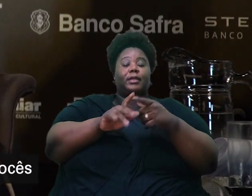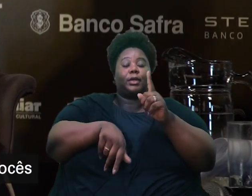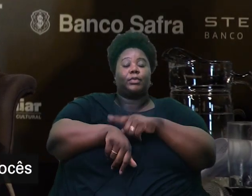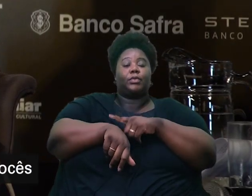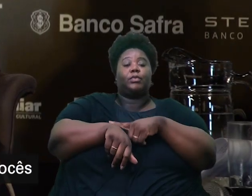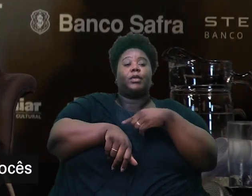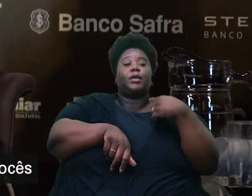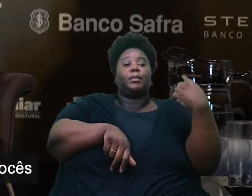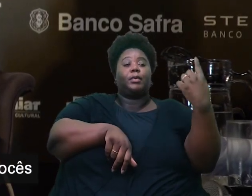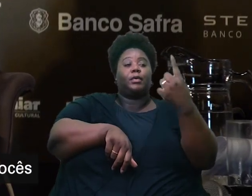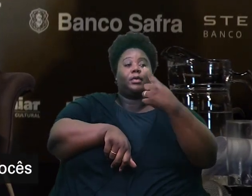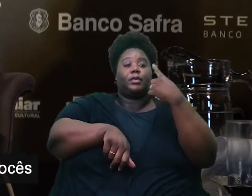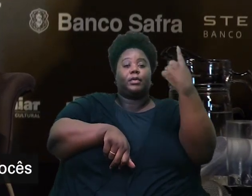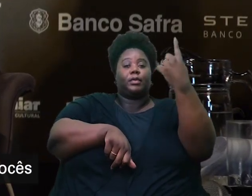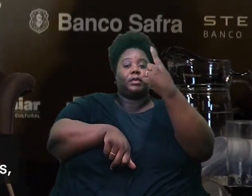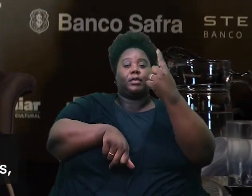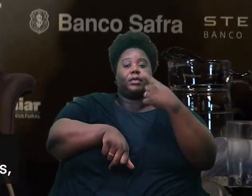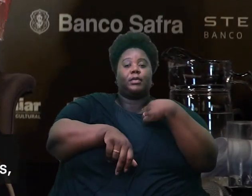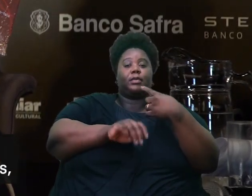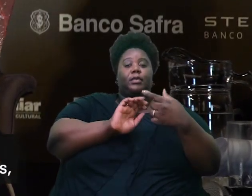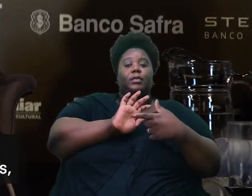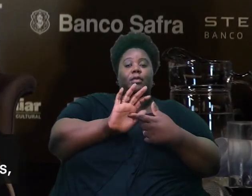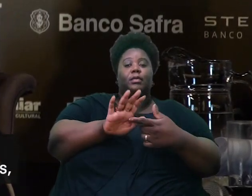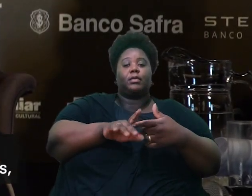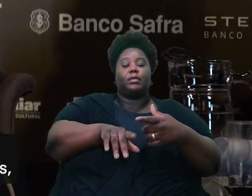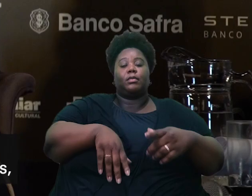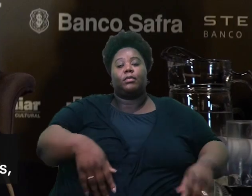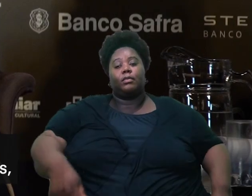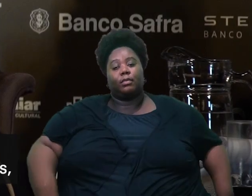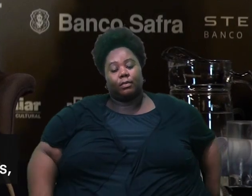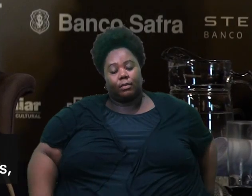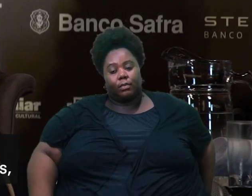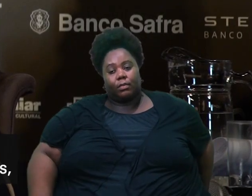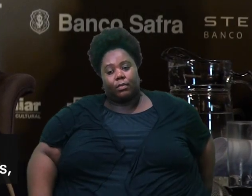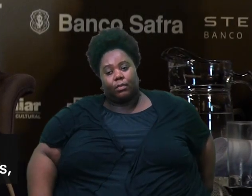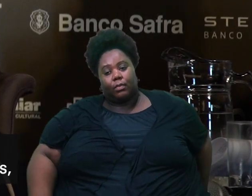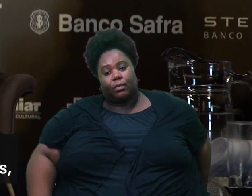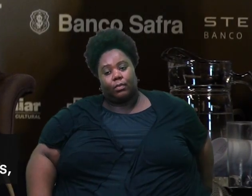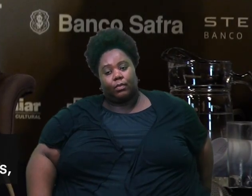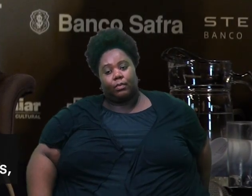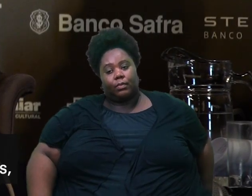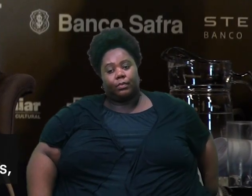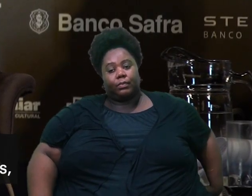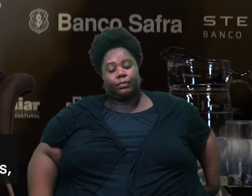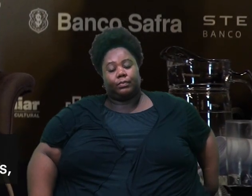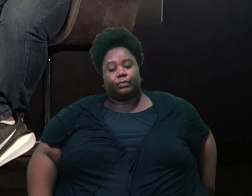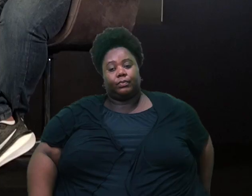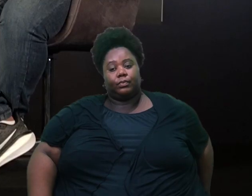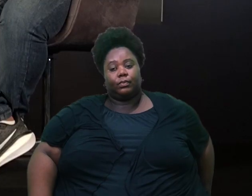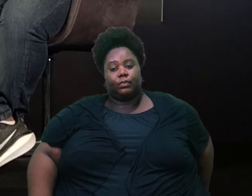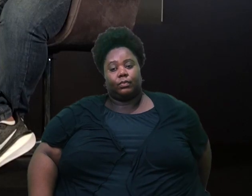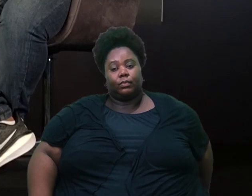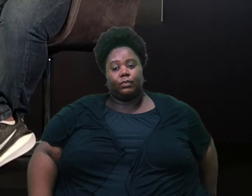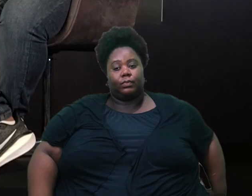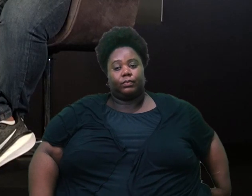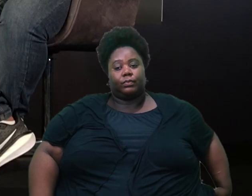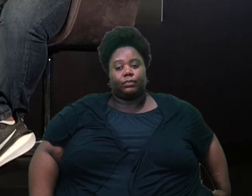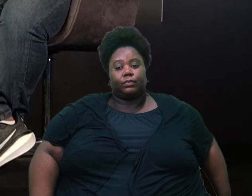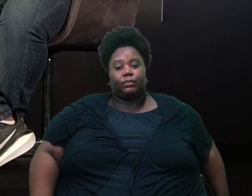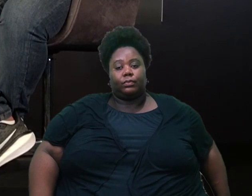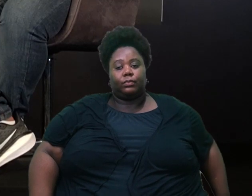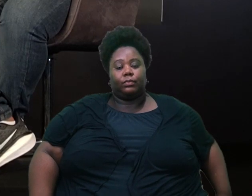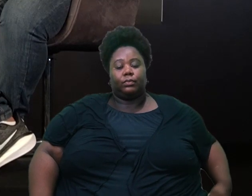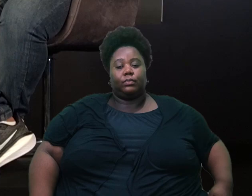E é um livro que eu vou dizer para vocês, eu vou usar o termo, né, com licença dos nossos ancestrais, é um livro encantado.